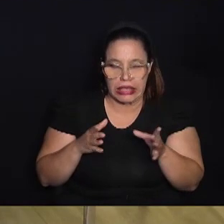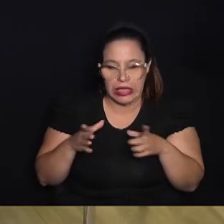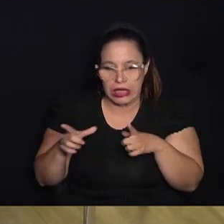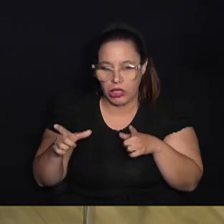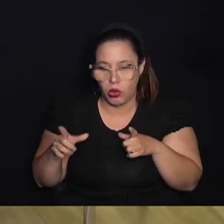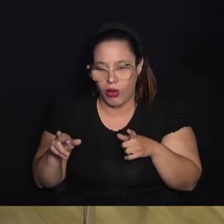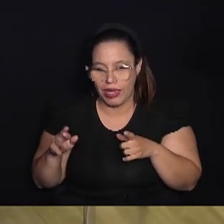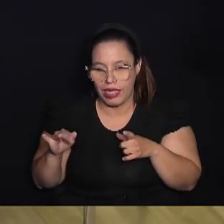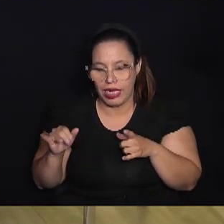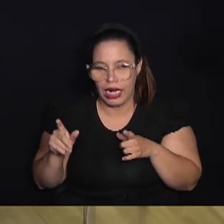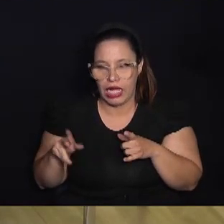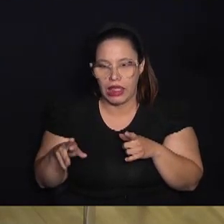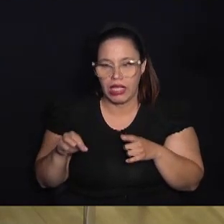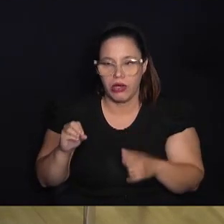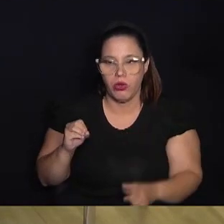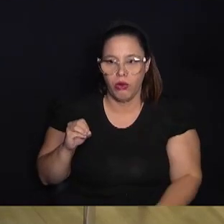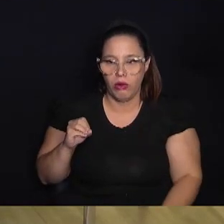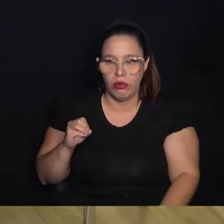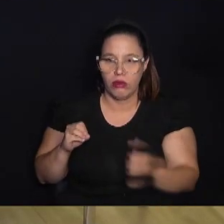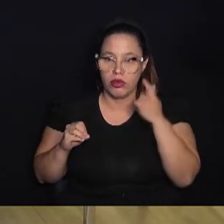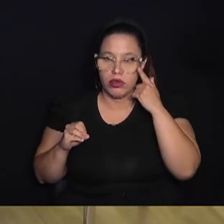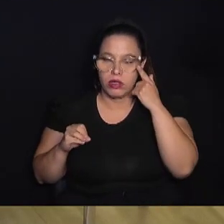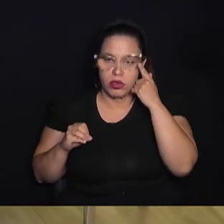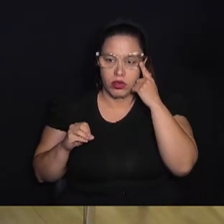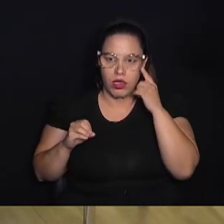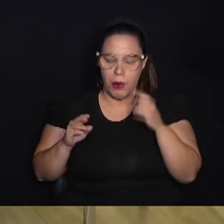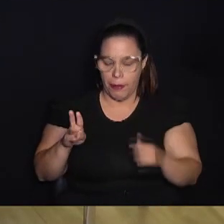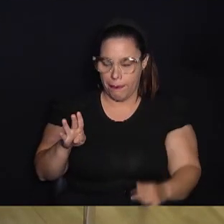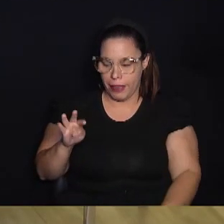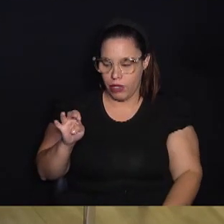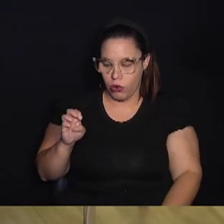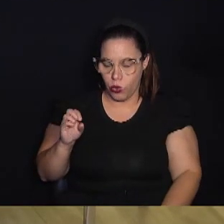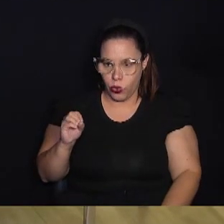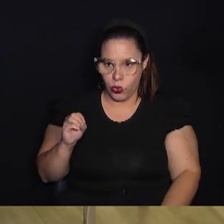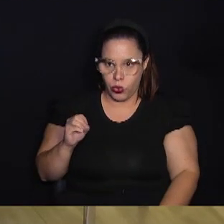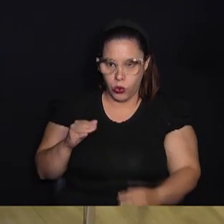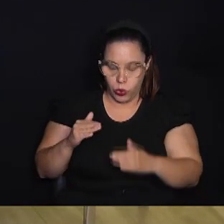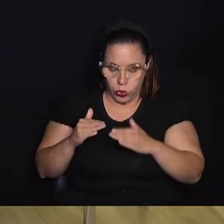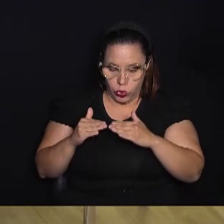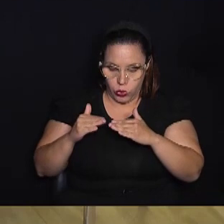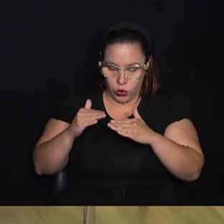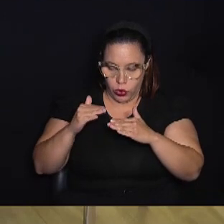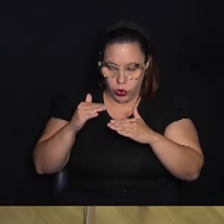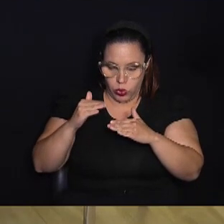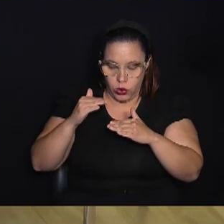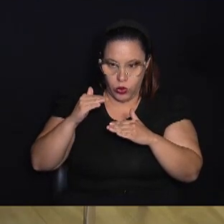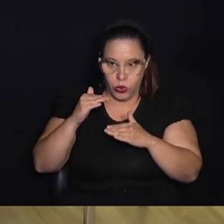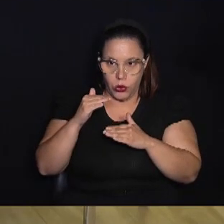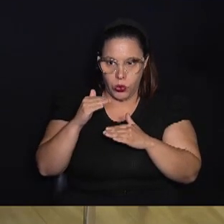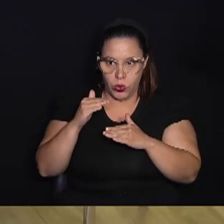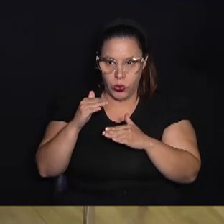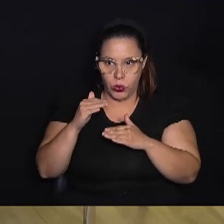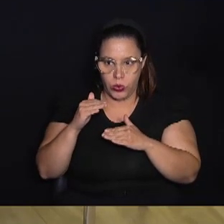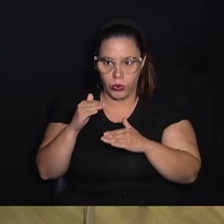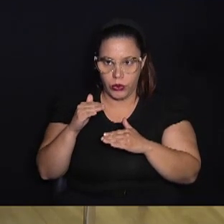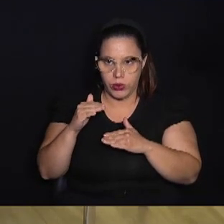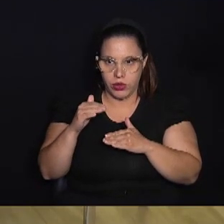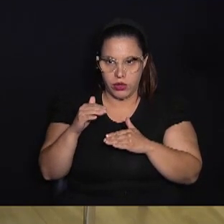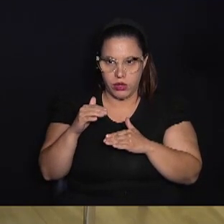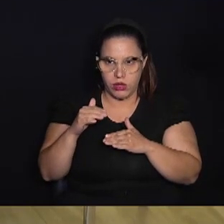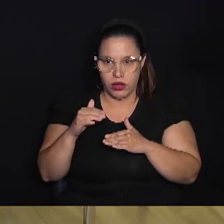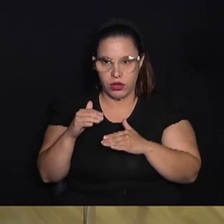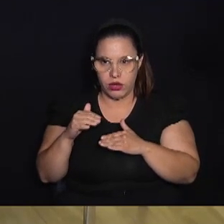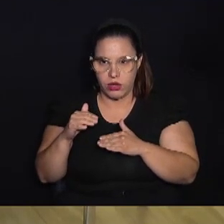ali né de porque o beco Beco do inferno ele subia até um pouco mais ele não ele não terminava ali Acho que é ali não